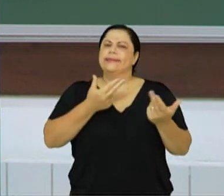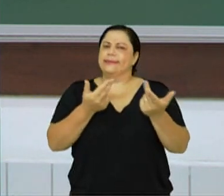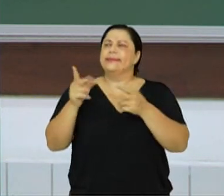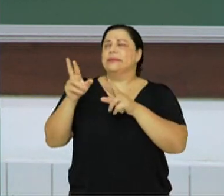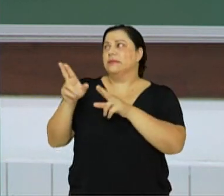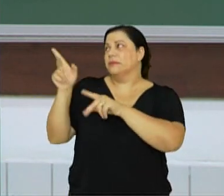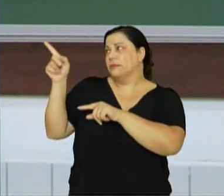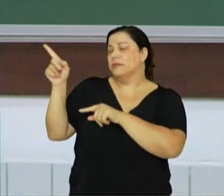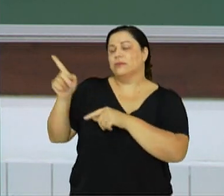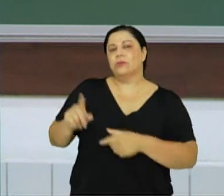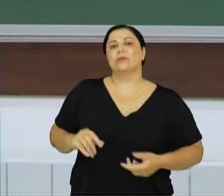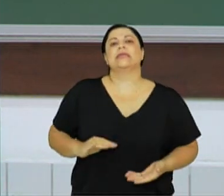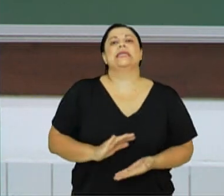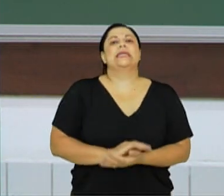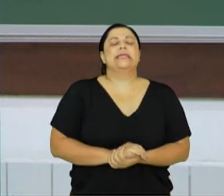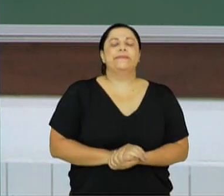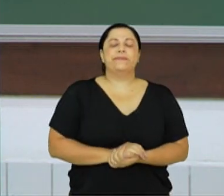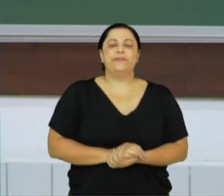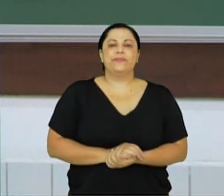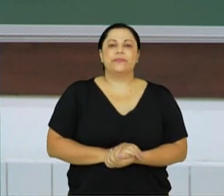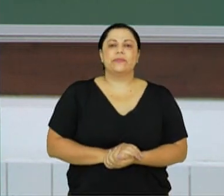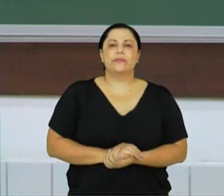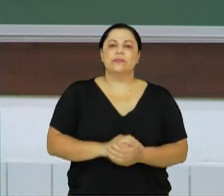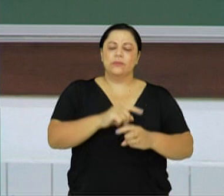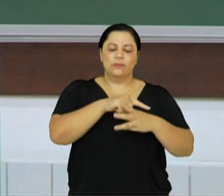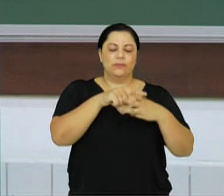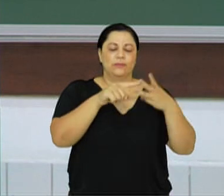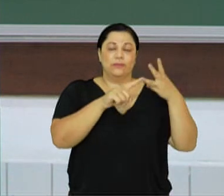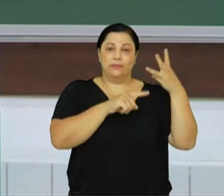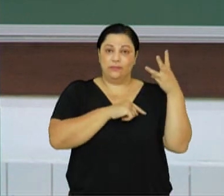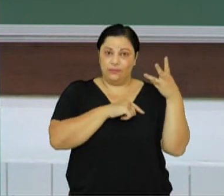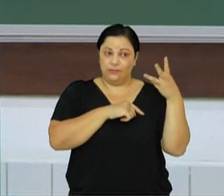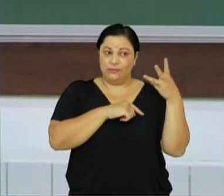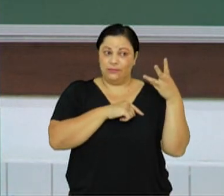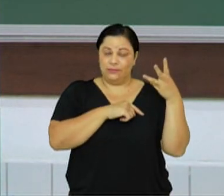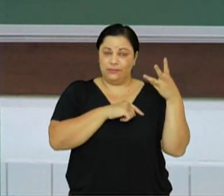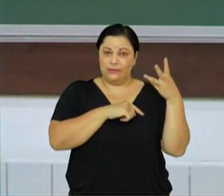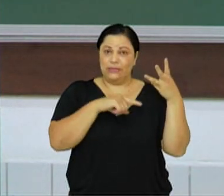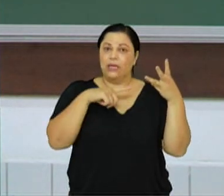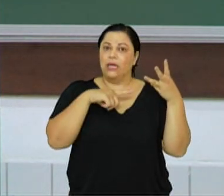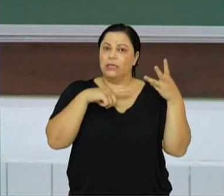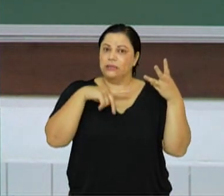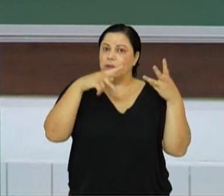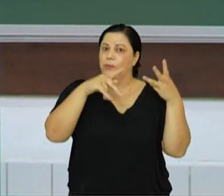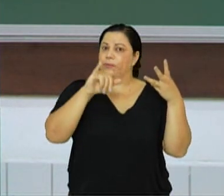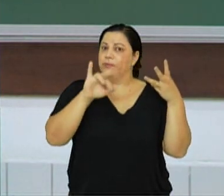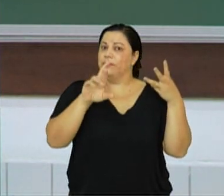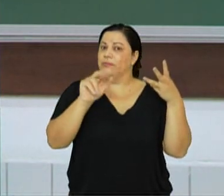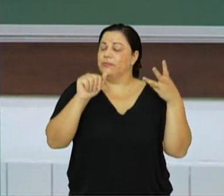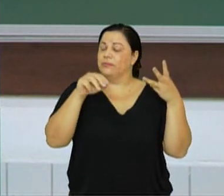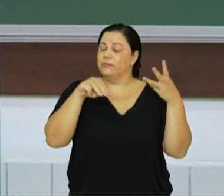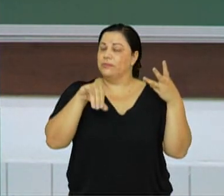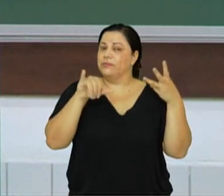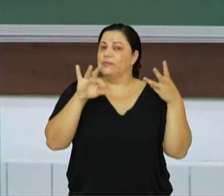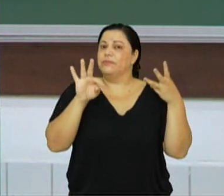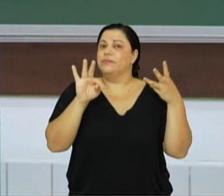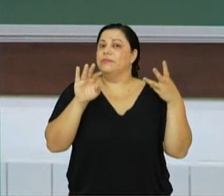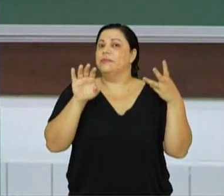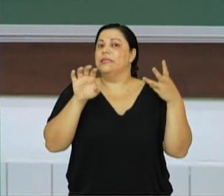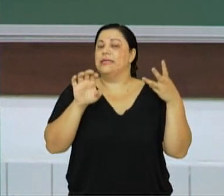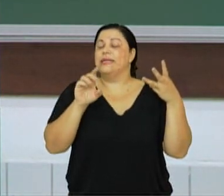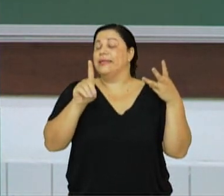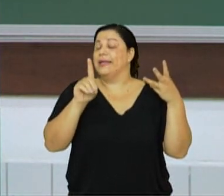quadrada. Todas essas 3 que eu mostrei para vocês, são pirâmides que a gente chama de retas, ou